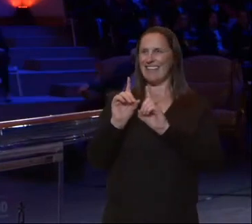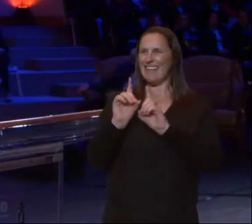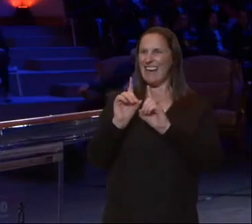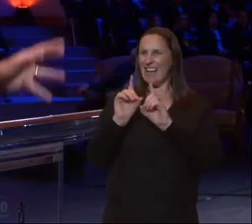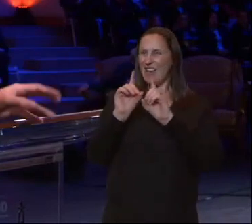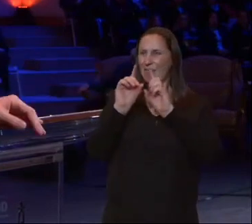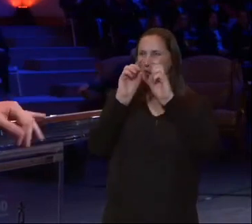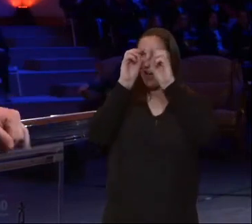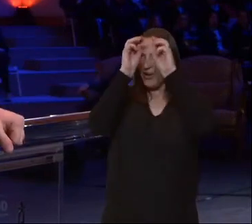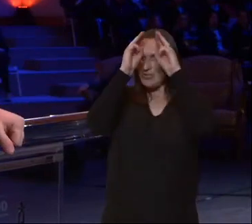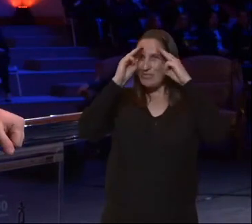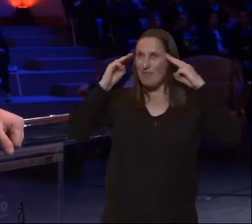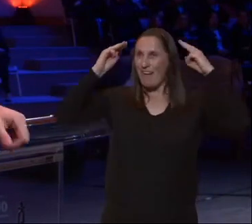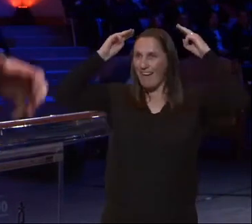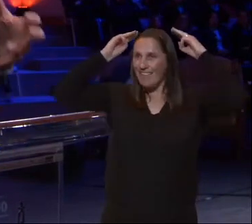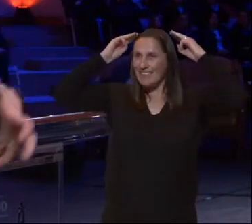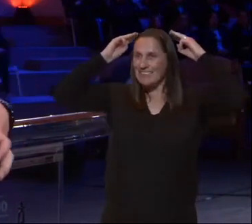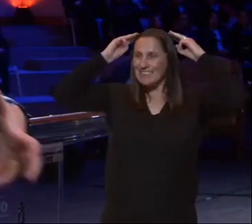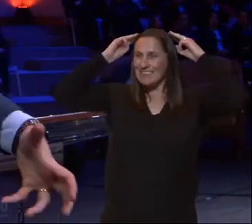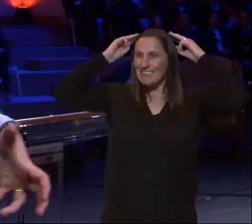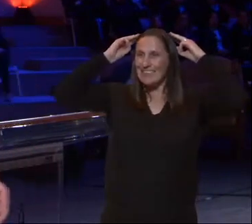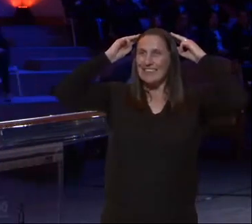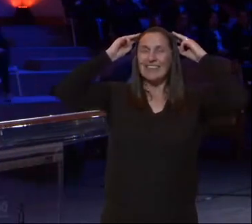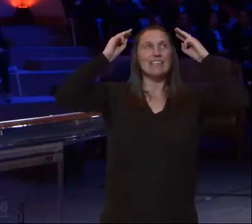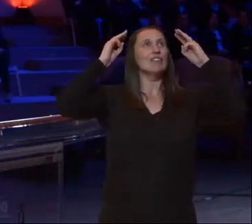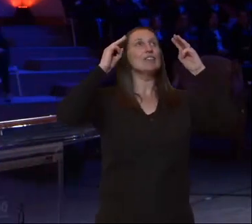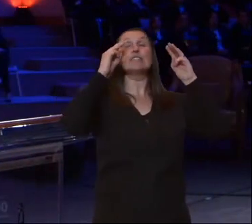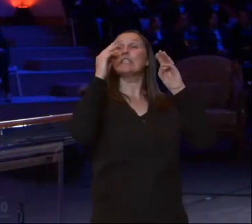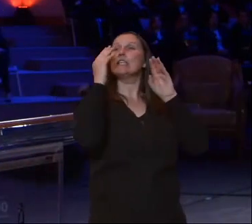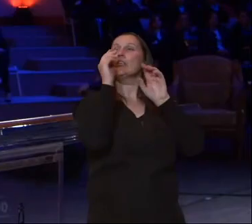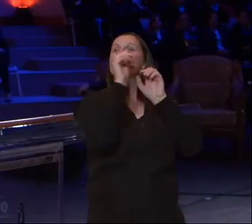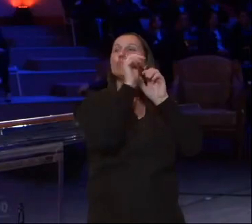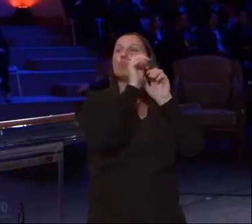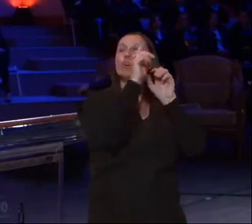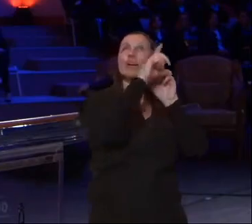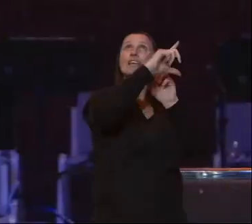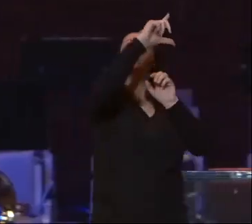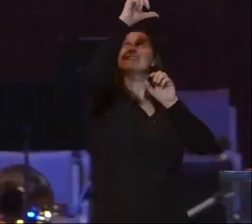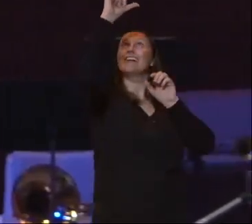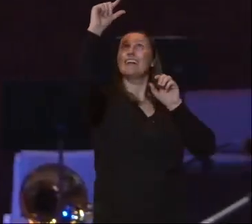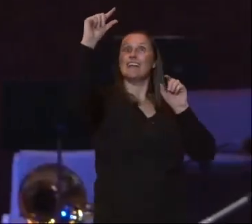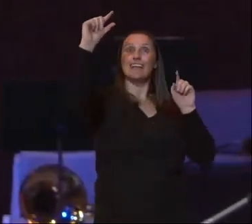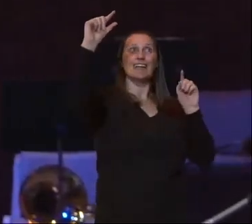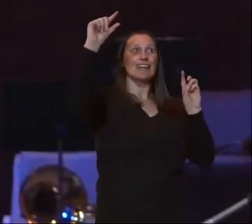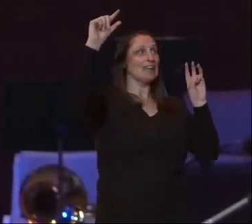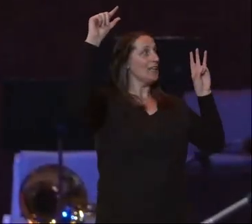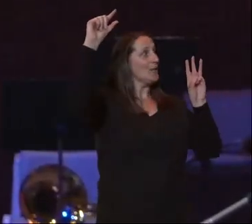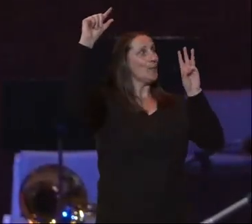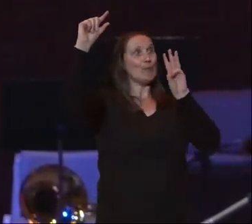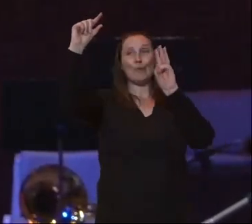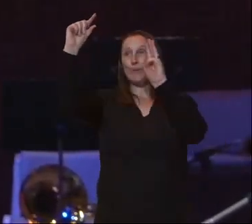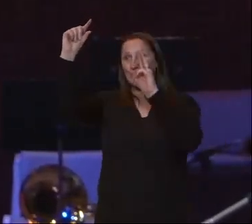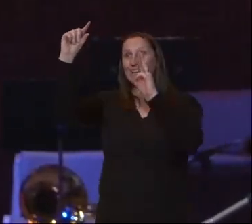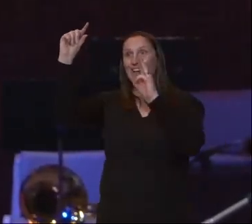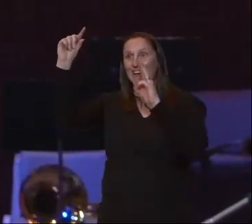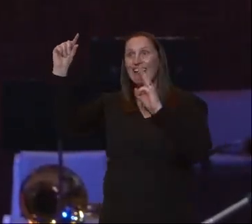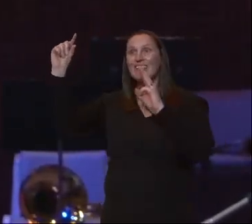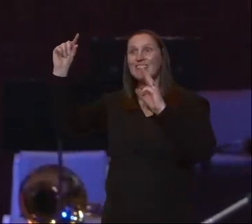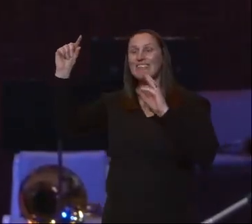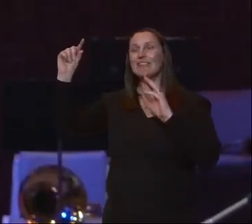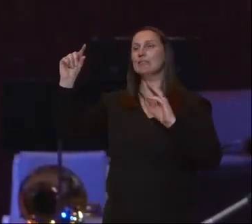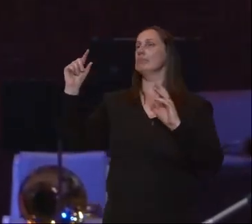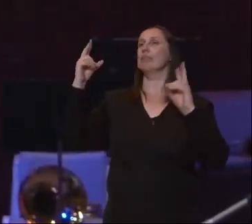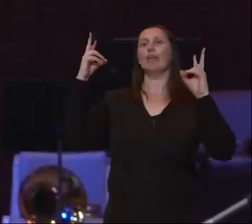estavam seguindo uma estrela. Ele fez assim com Cornélio, porque dava boas esmolas e o Senhor